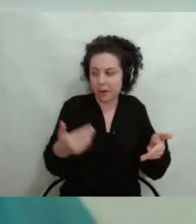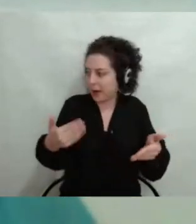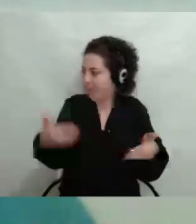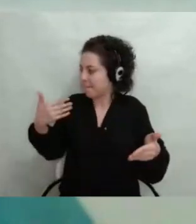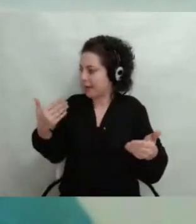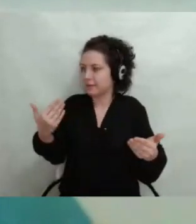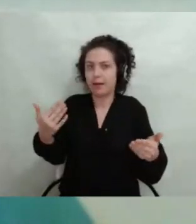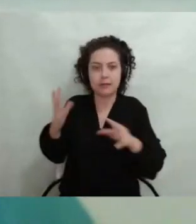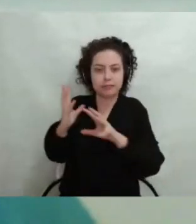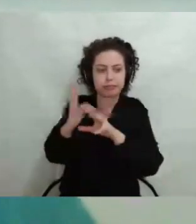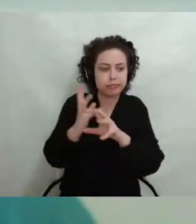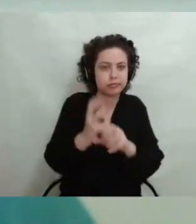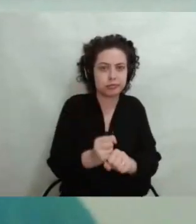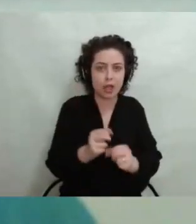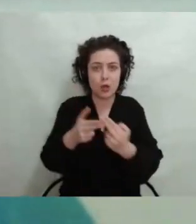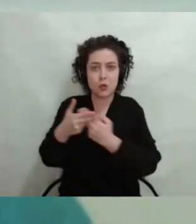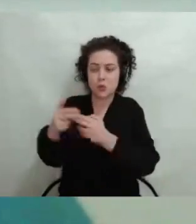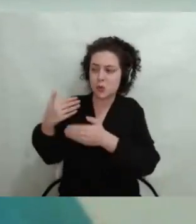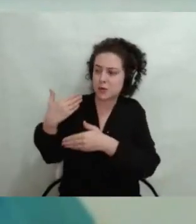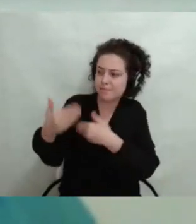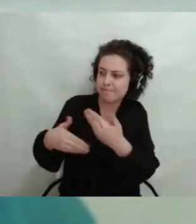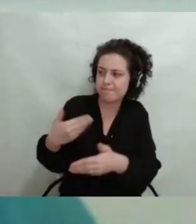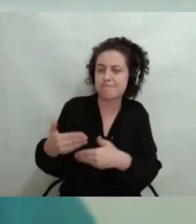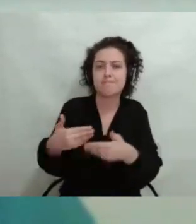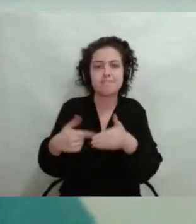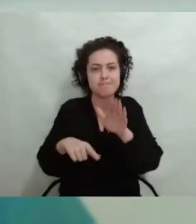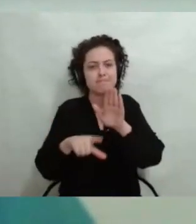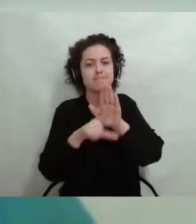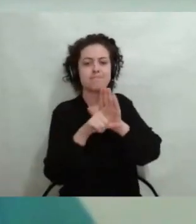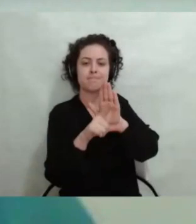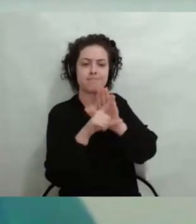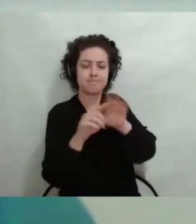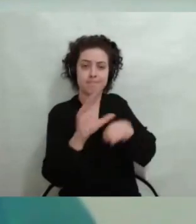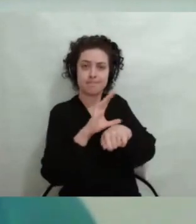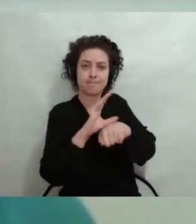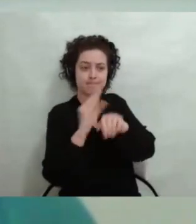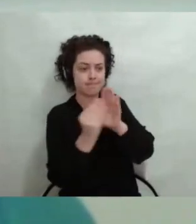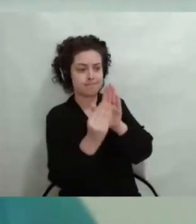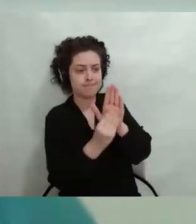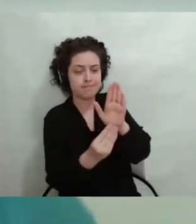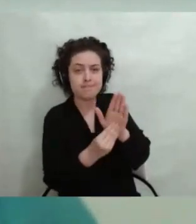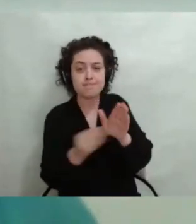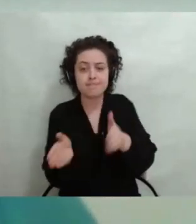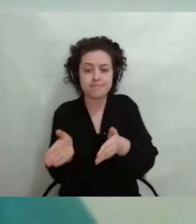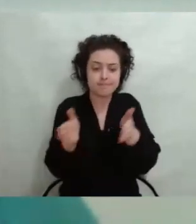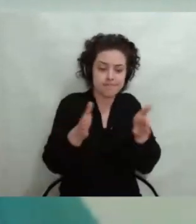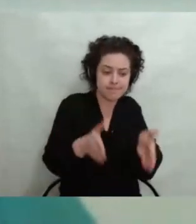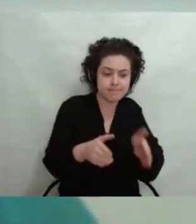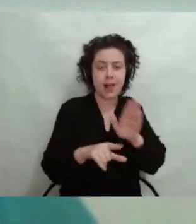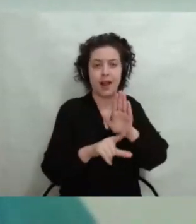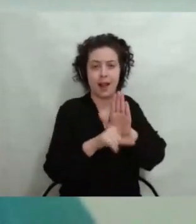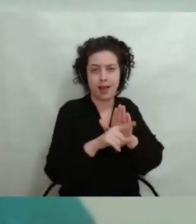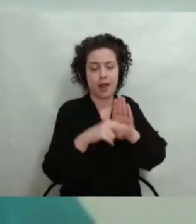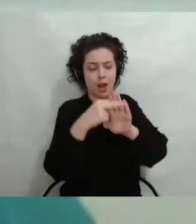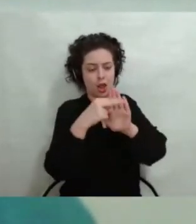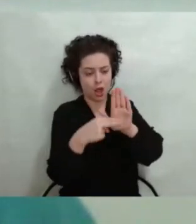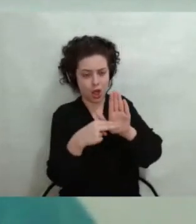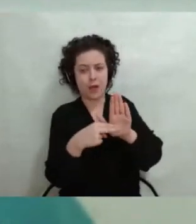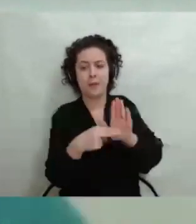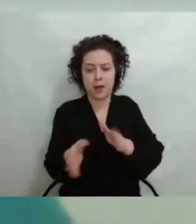em todo o seu arcabouço legal da Constituição, passando pelas leis e pelas normas,